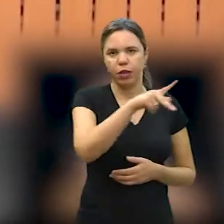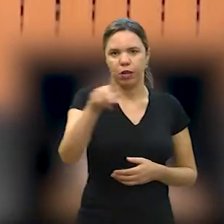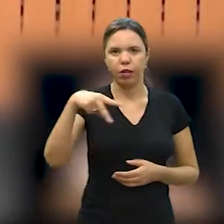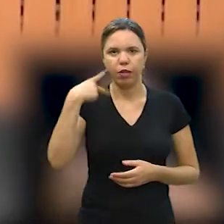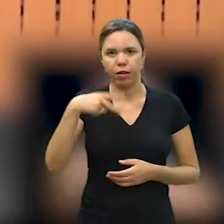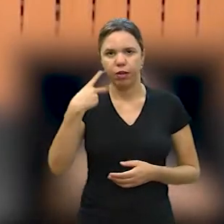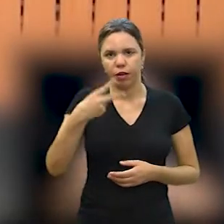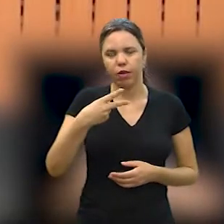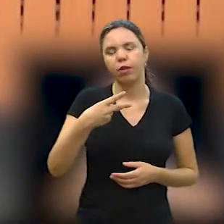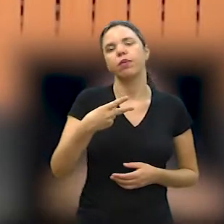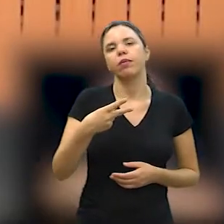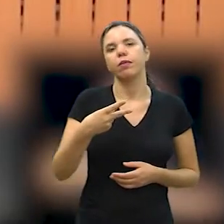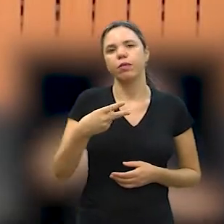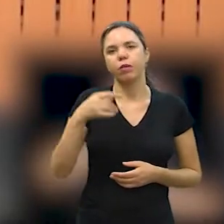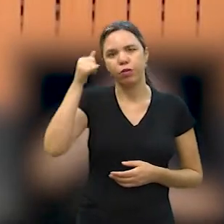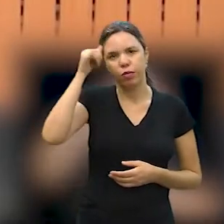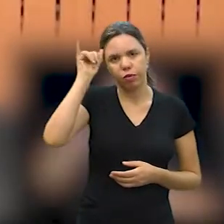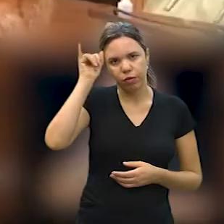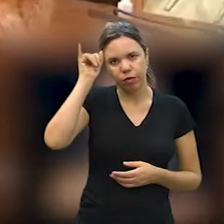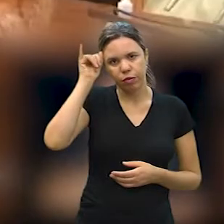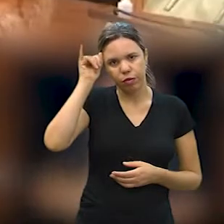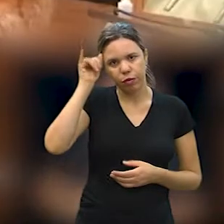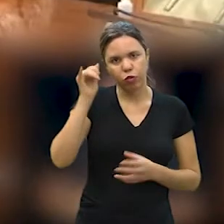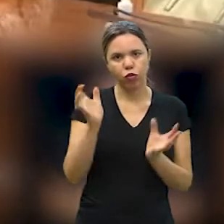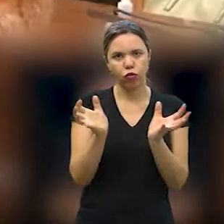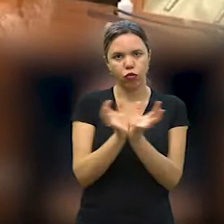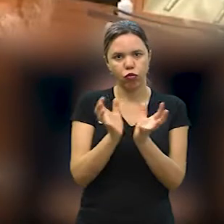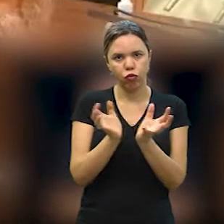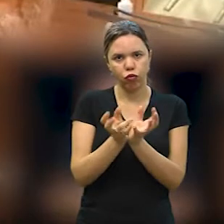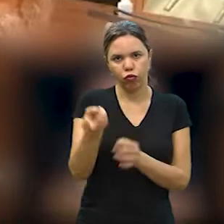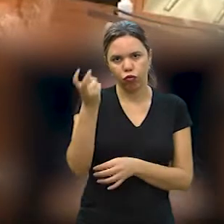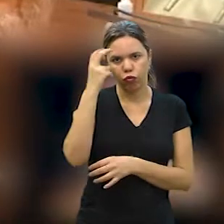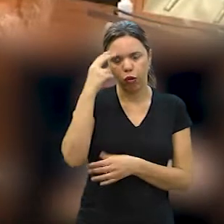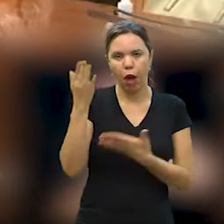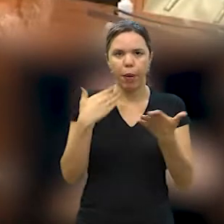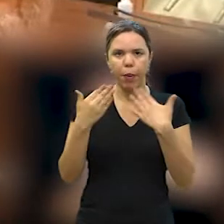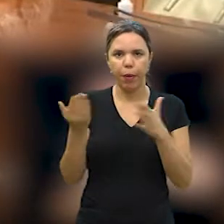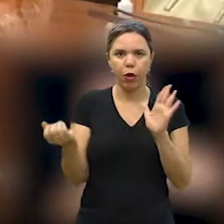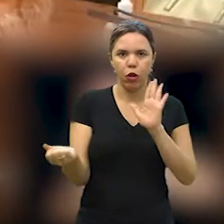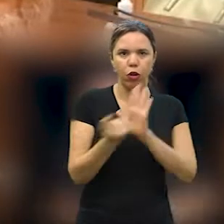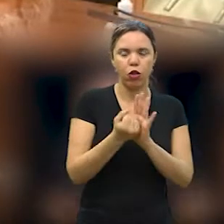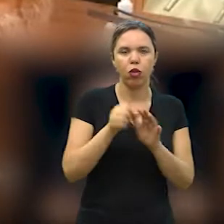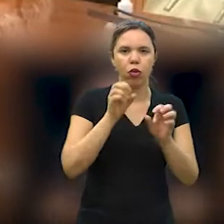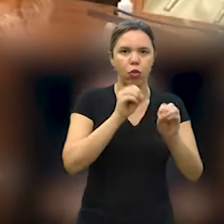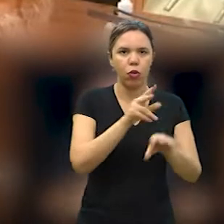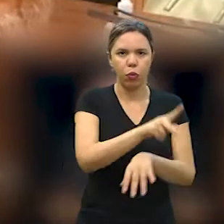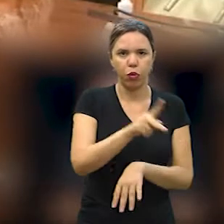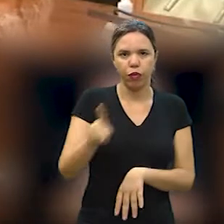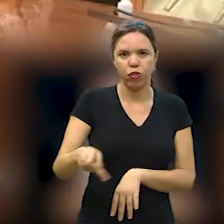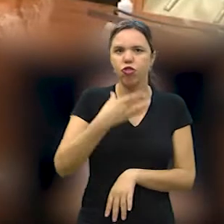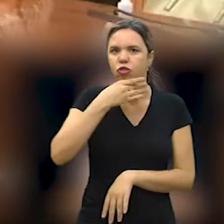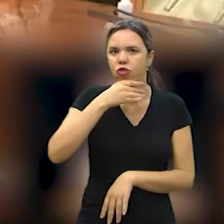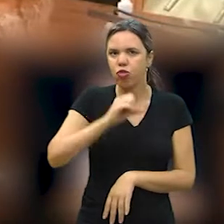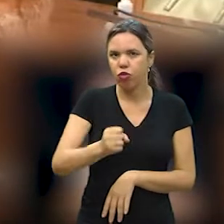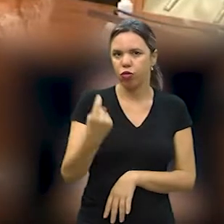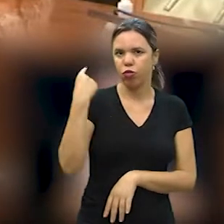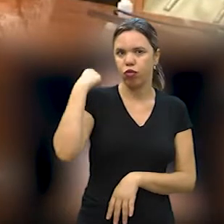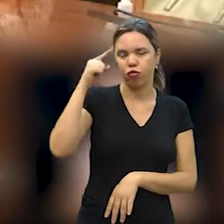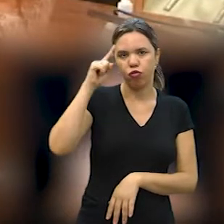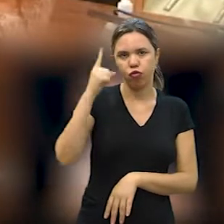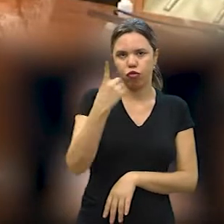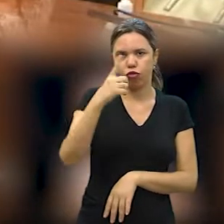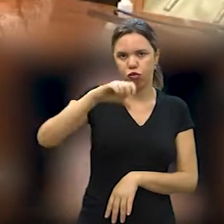é presidida pelo vereador Paulo Búfalo a comissão permanente de Cultura de bateu legado do Educador Paulo Freire